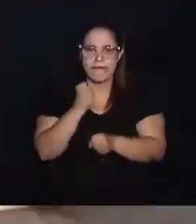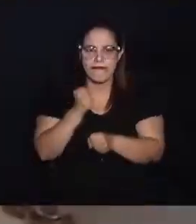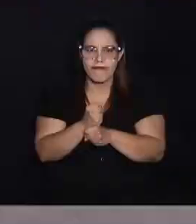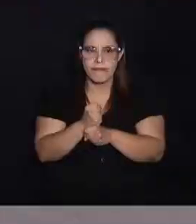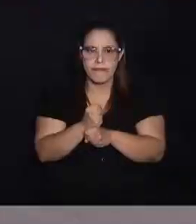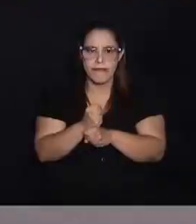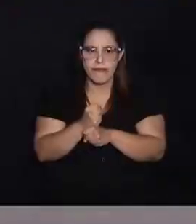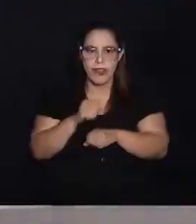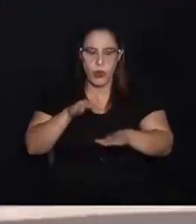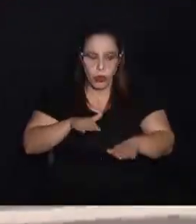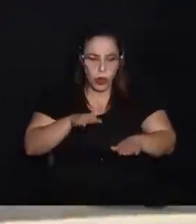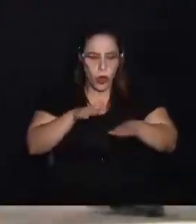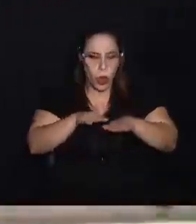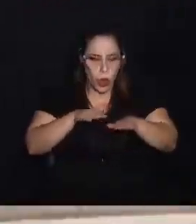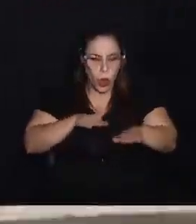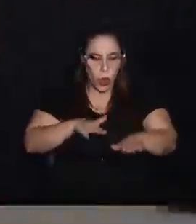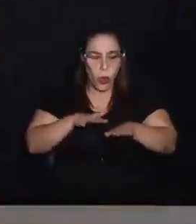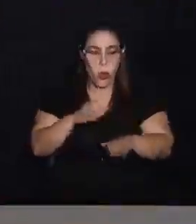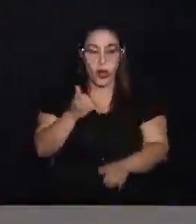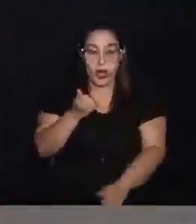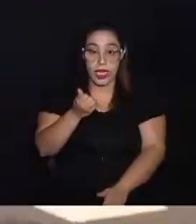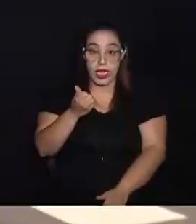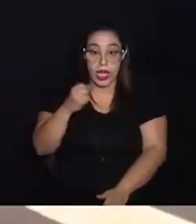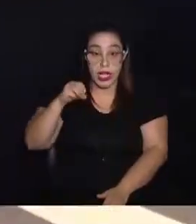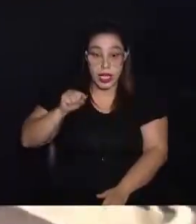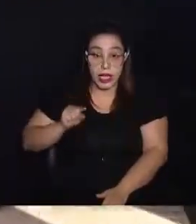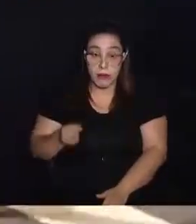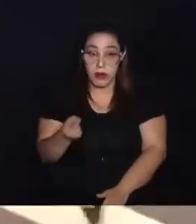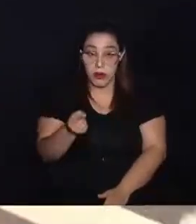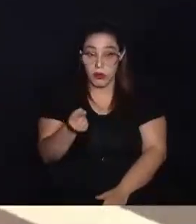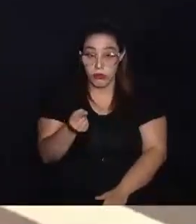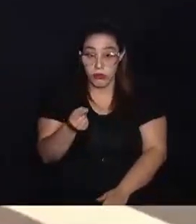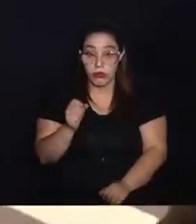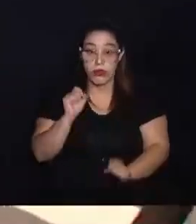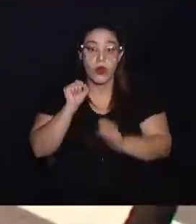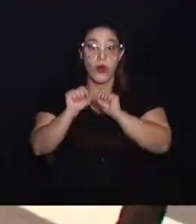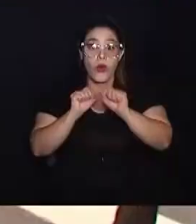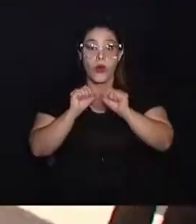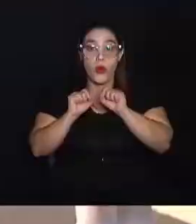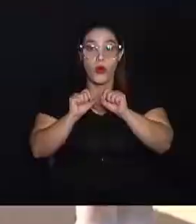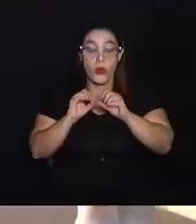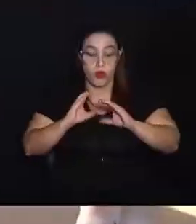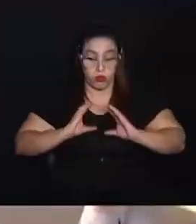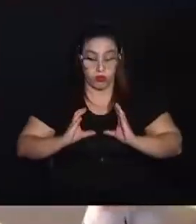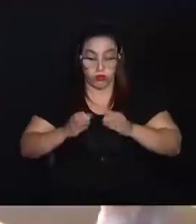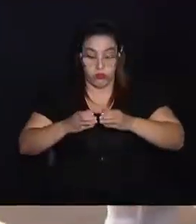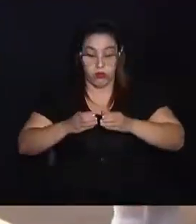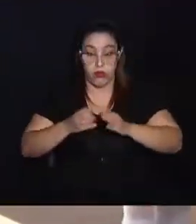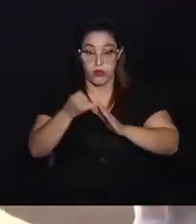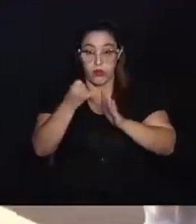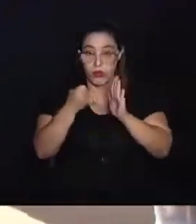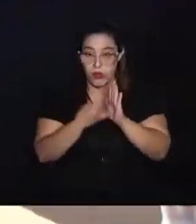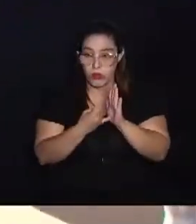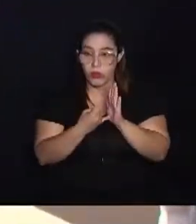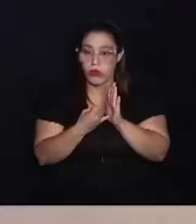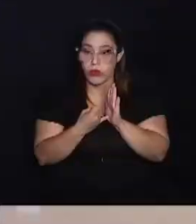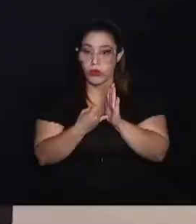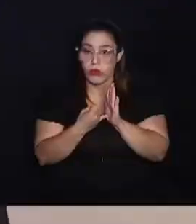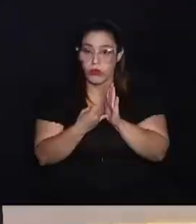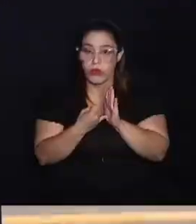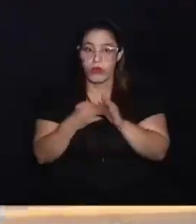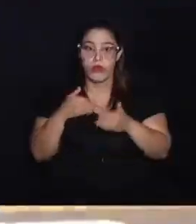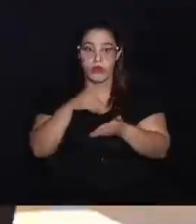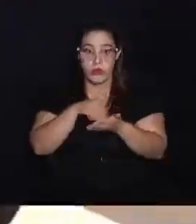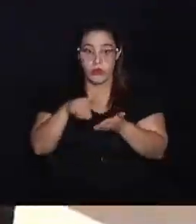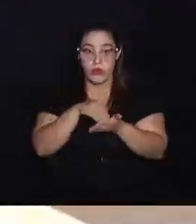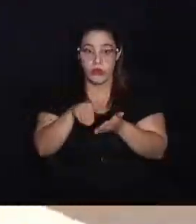Interior desfile 2, com sob mais de regência 6 mil do Tenente do integrantes, Exército, onde todas as Azevedo. comunidades, entidades, Nosso muito bom dia.